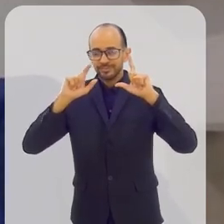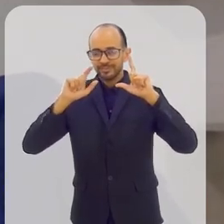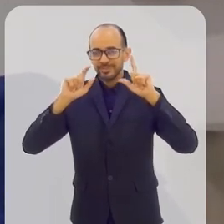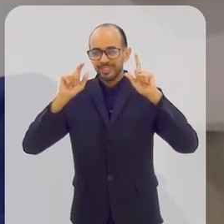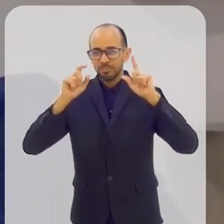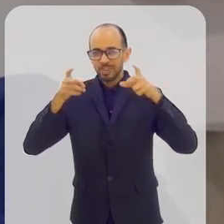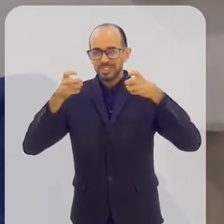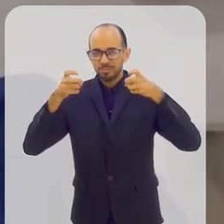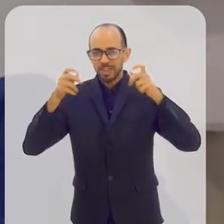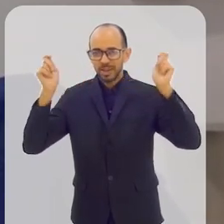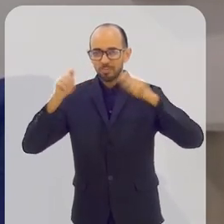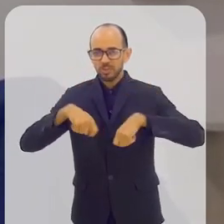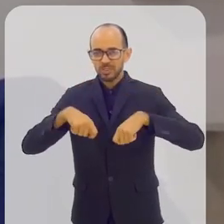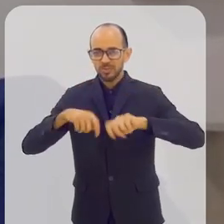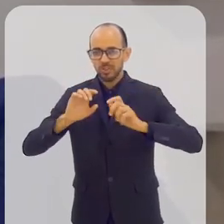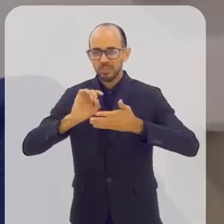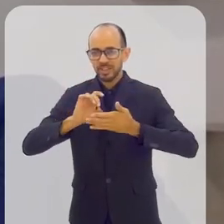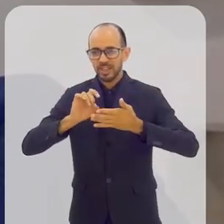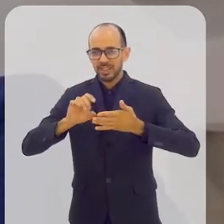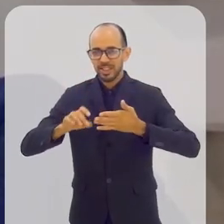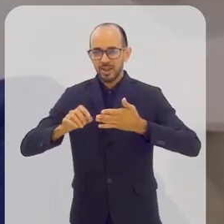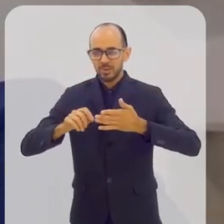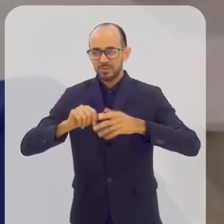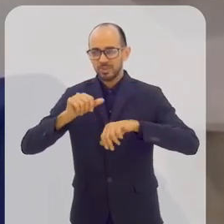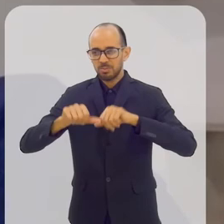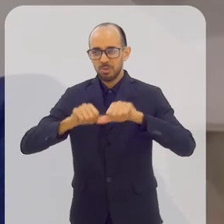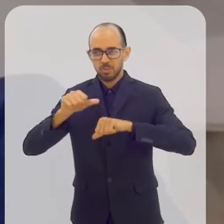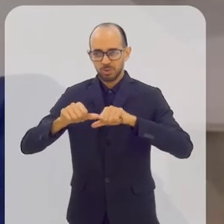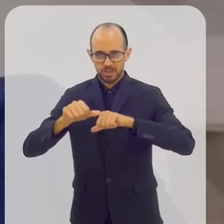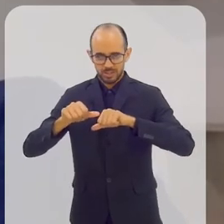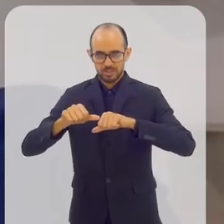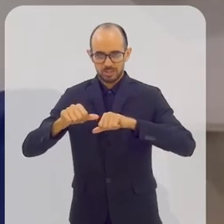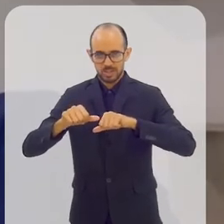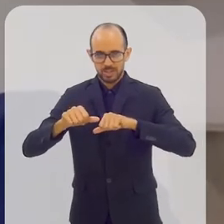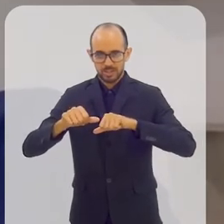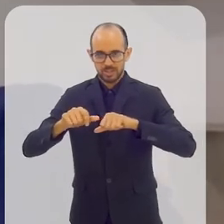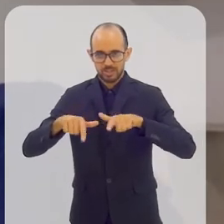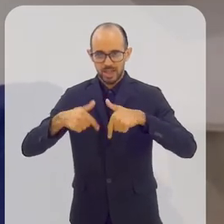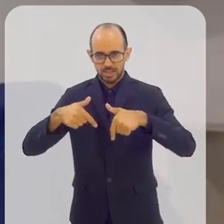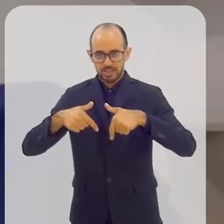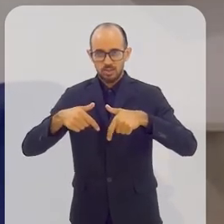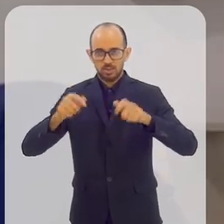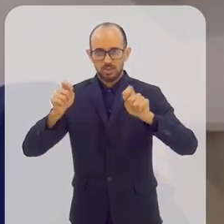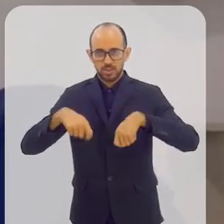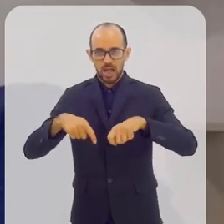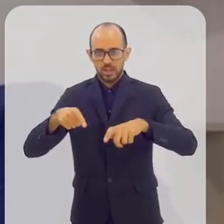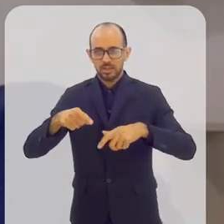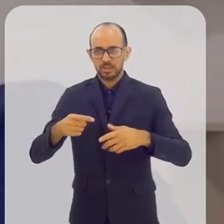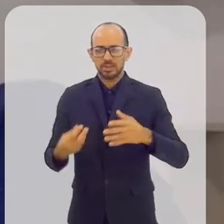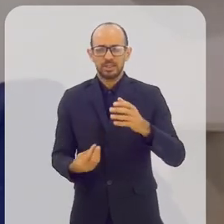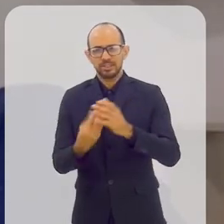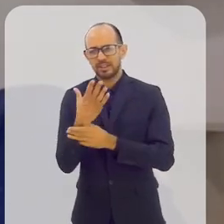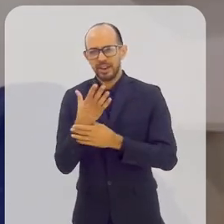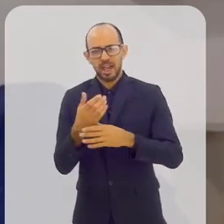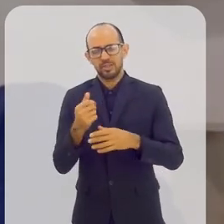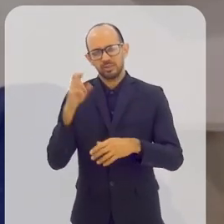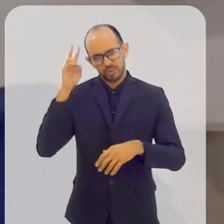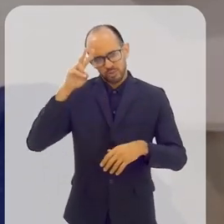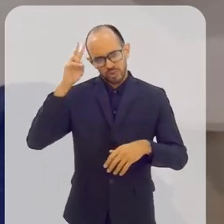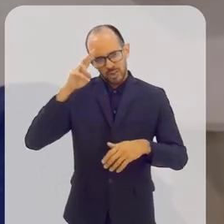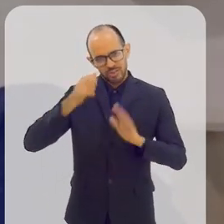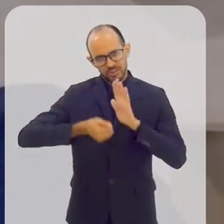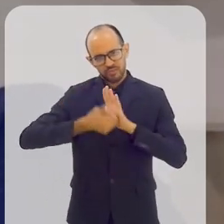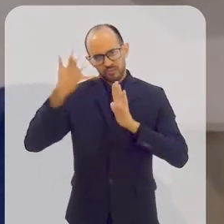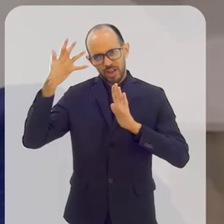um ali ser um revolucionário com seu lixo, né? E sim, tem surgido várias